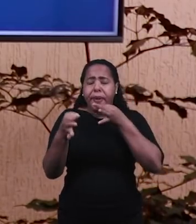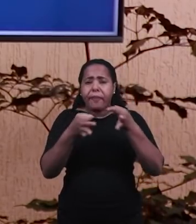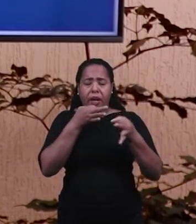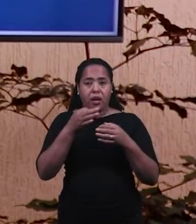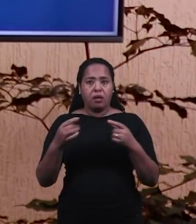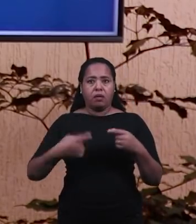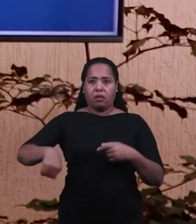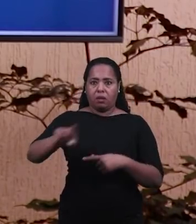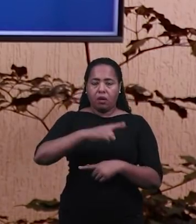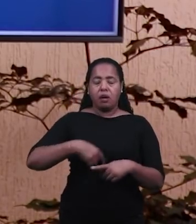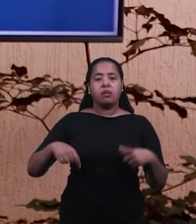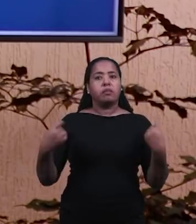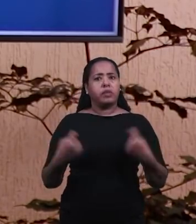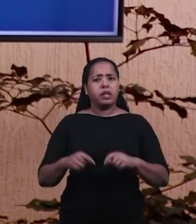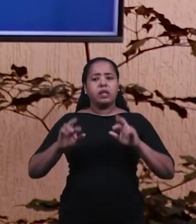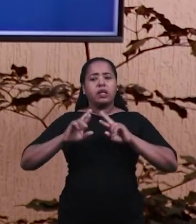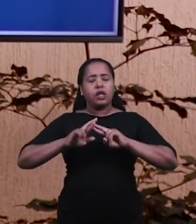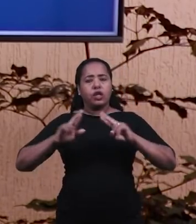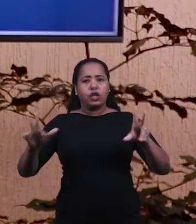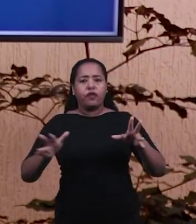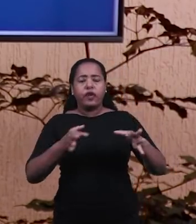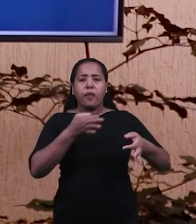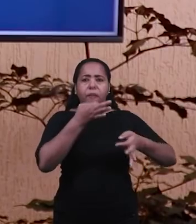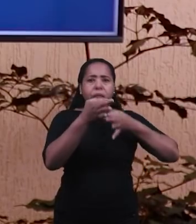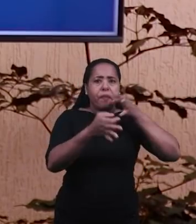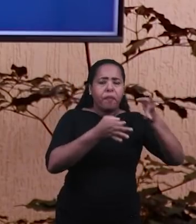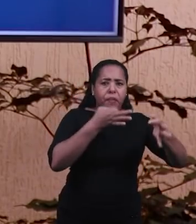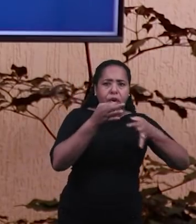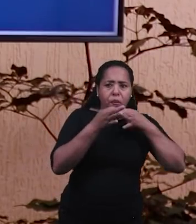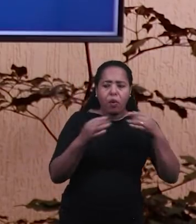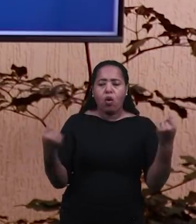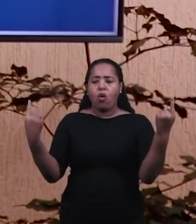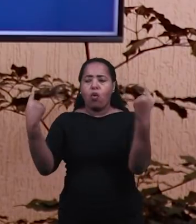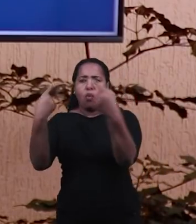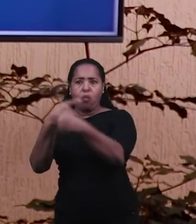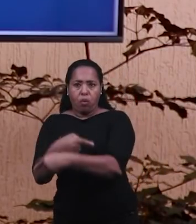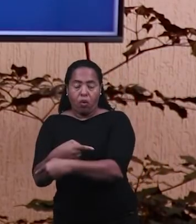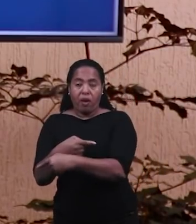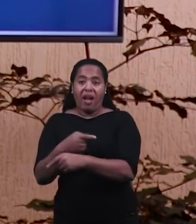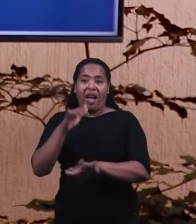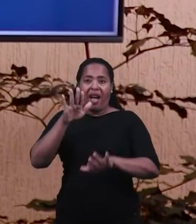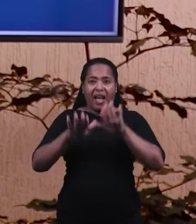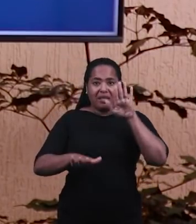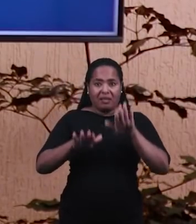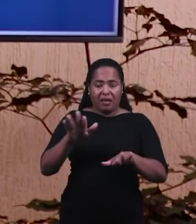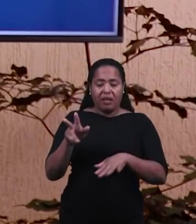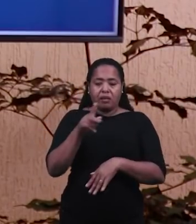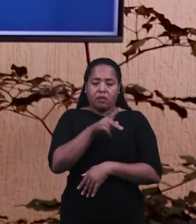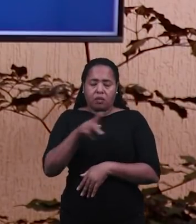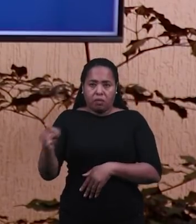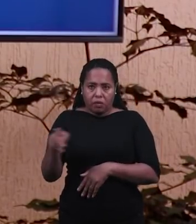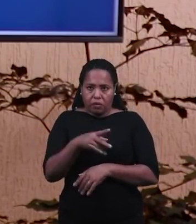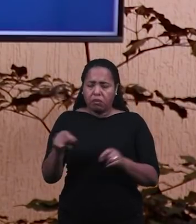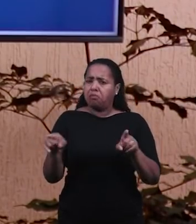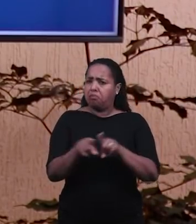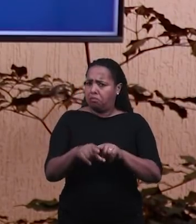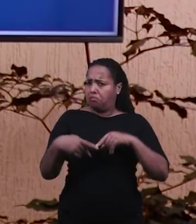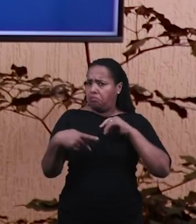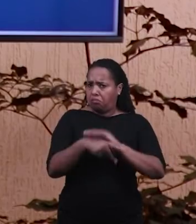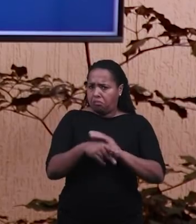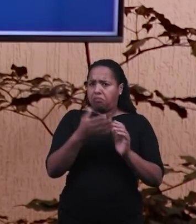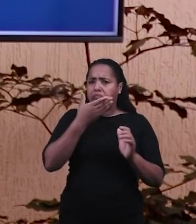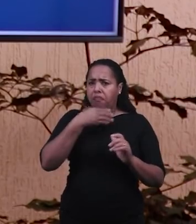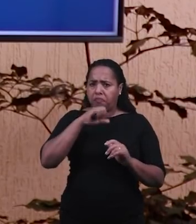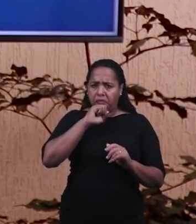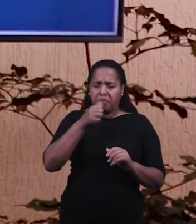a diferença entre argumentação e oposição. Muitas vezes os professores e os próprios pais acham